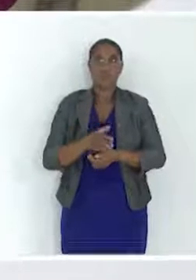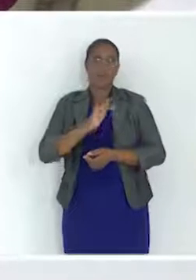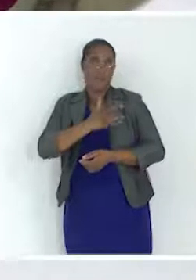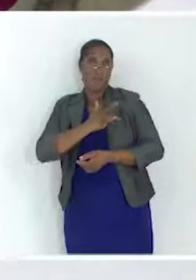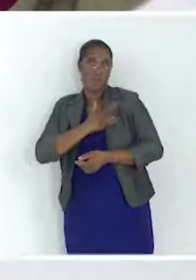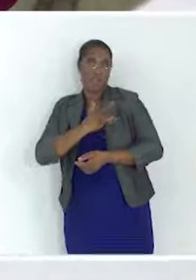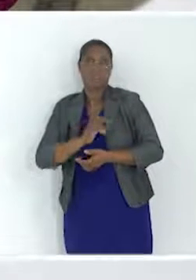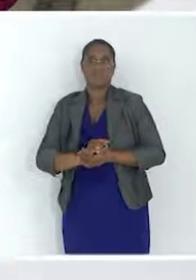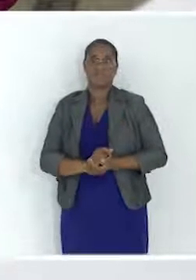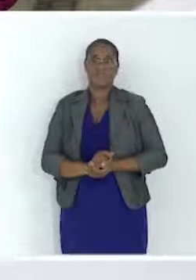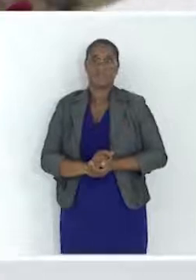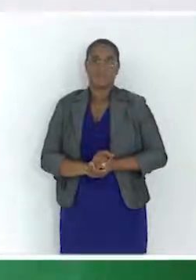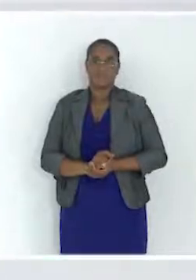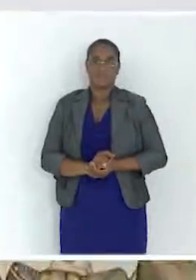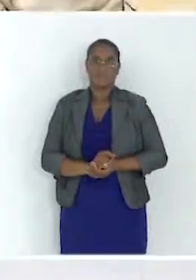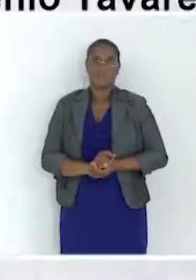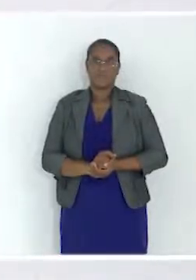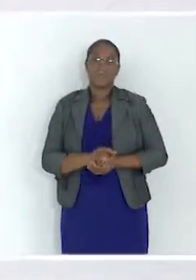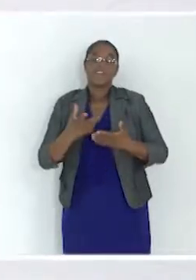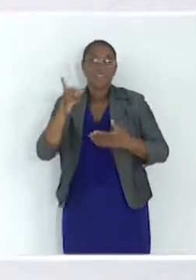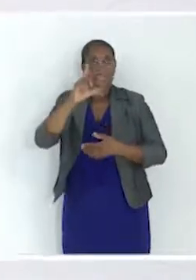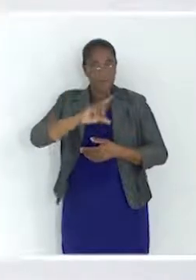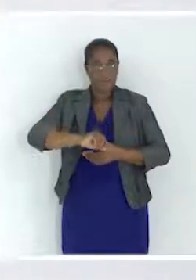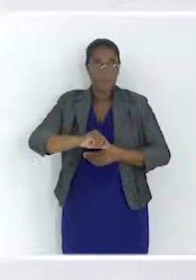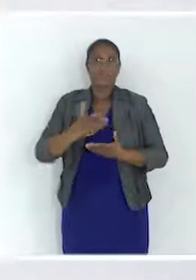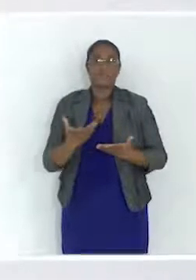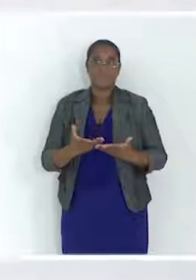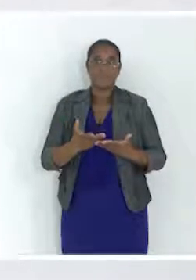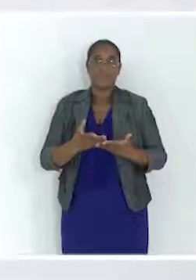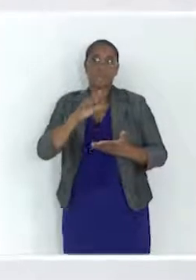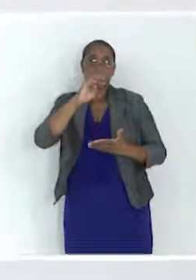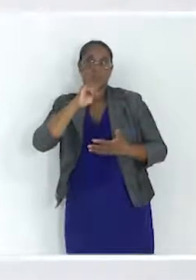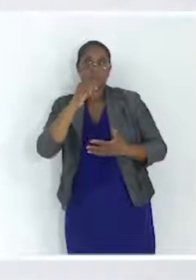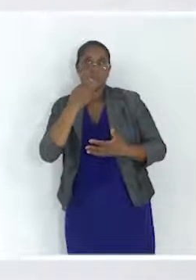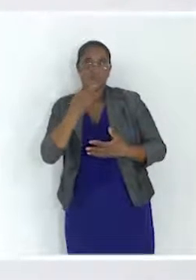E ainda os substantivos